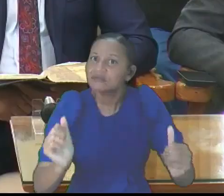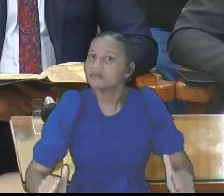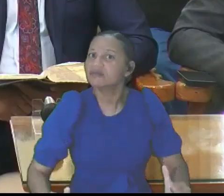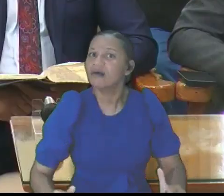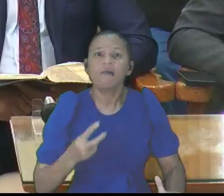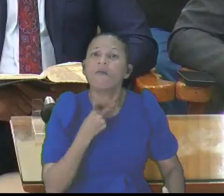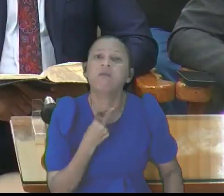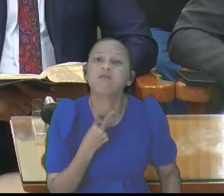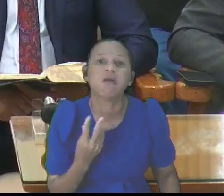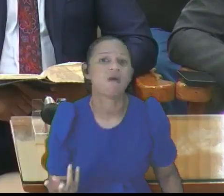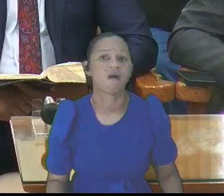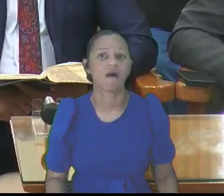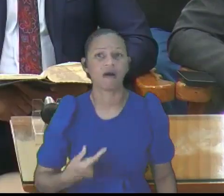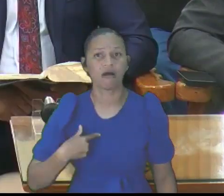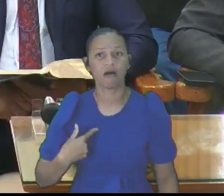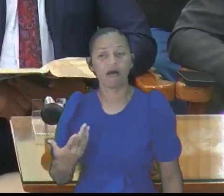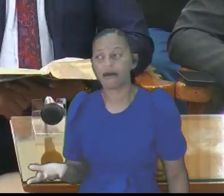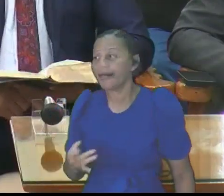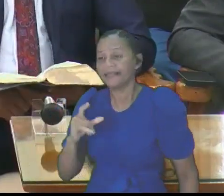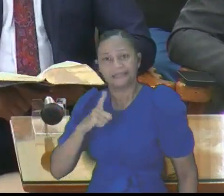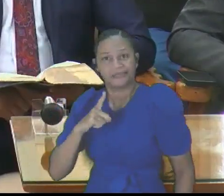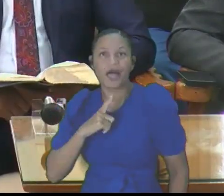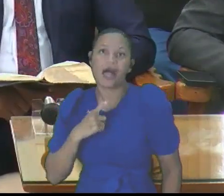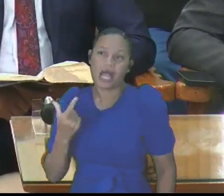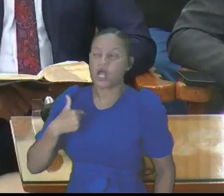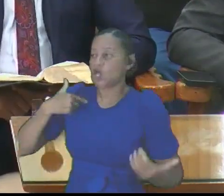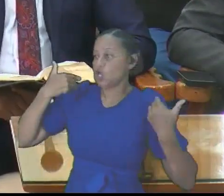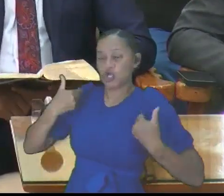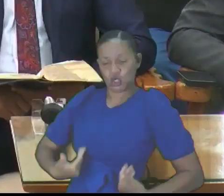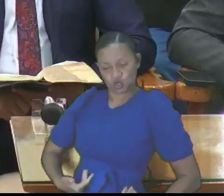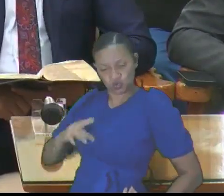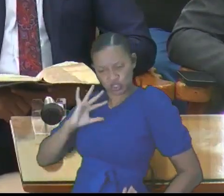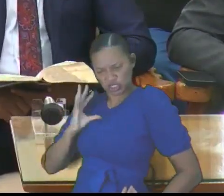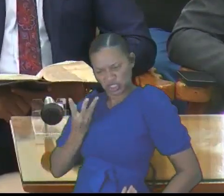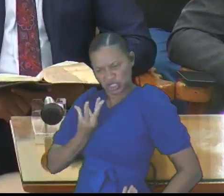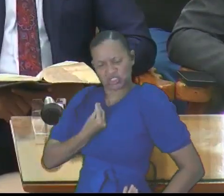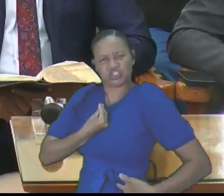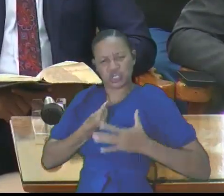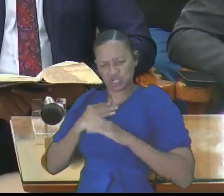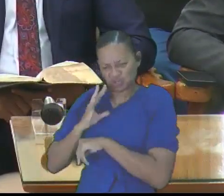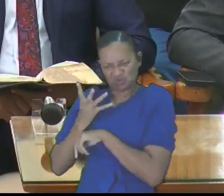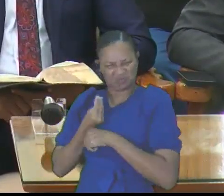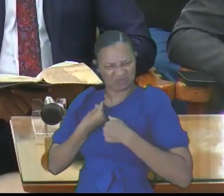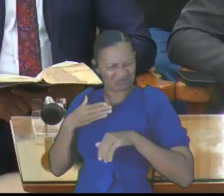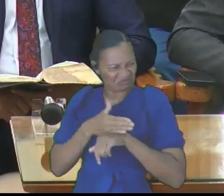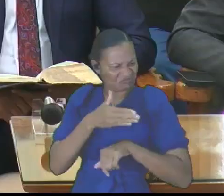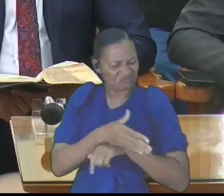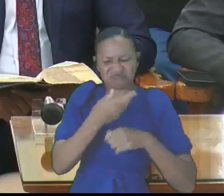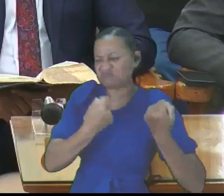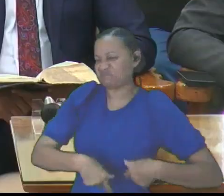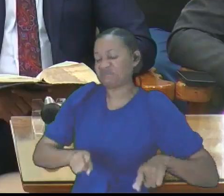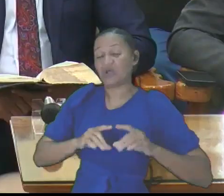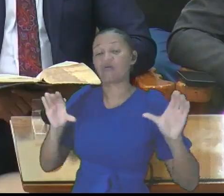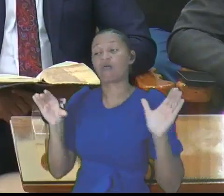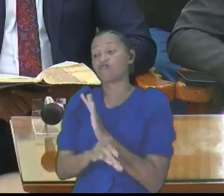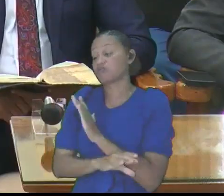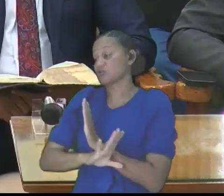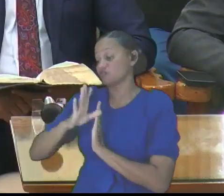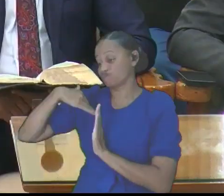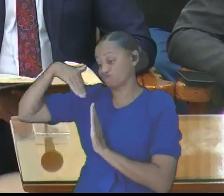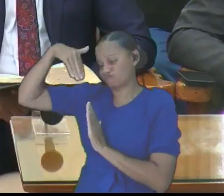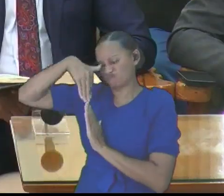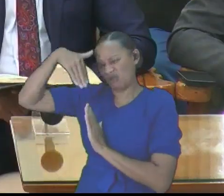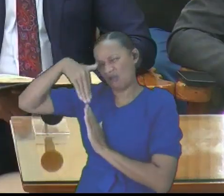se pode, nós somos... Tem gente que diz assim: eu sou a igreja, eu não preciso de igreja porque eu sou a igreja. Onde é que